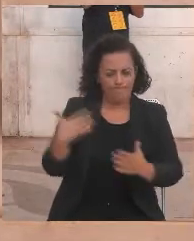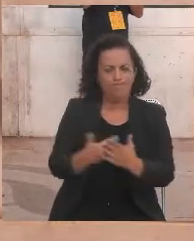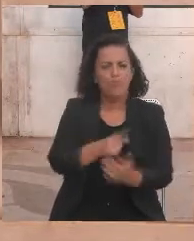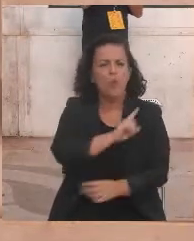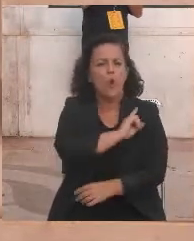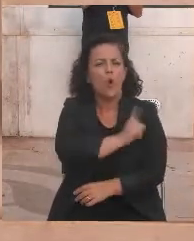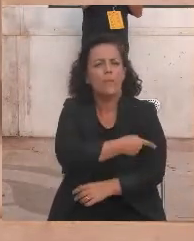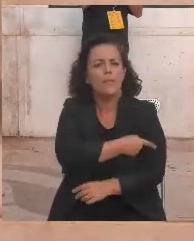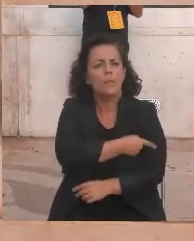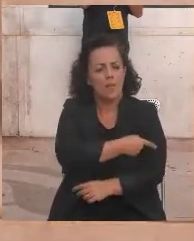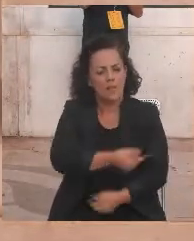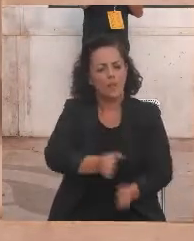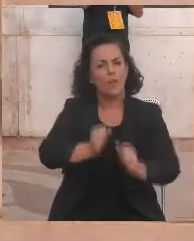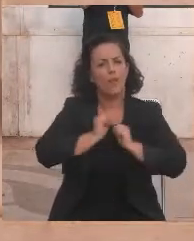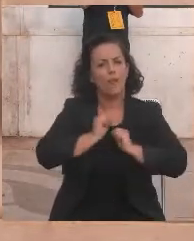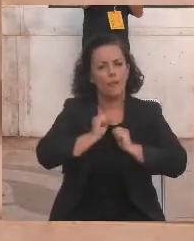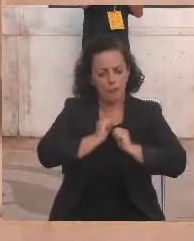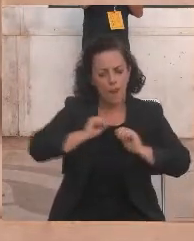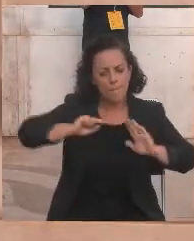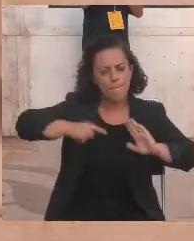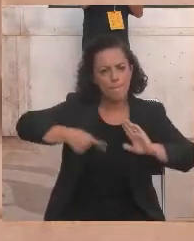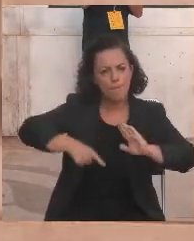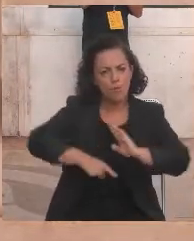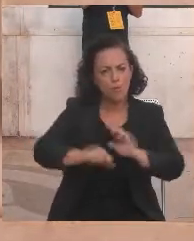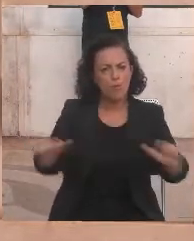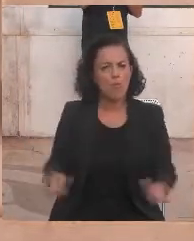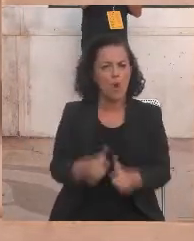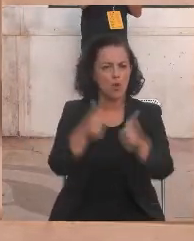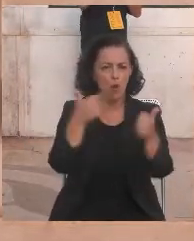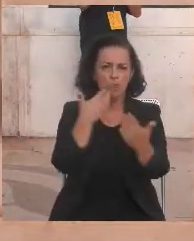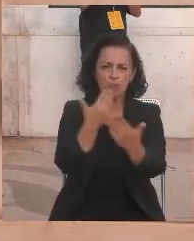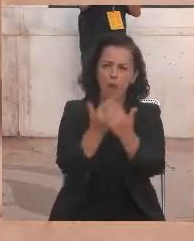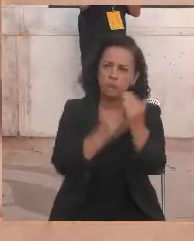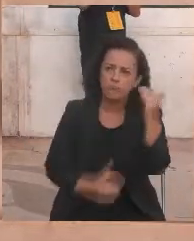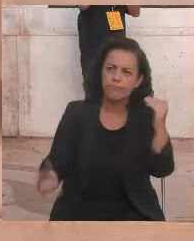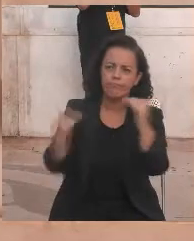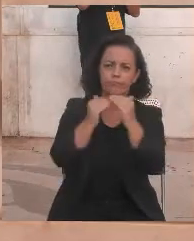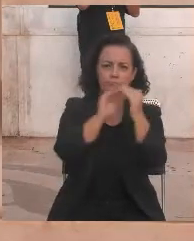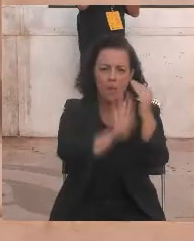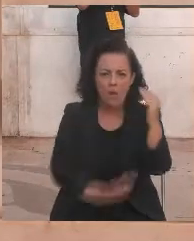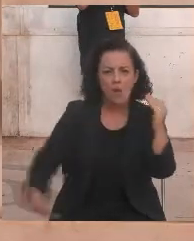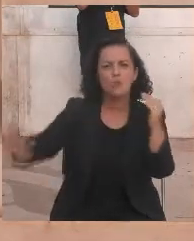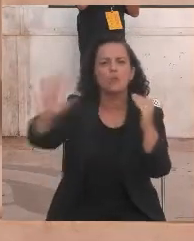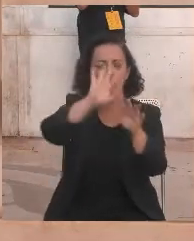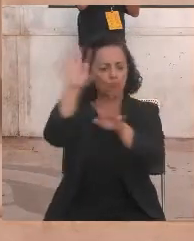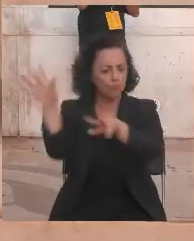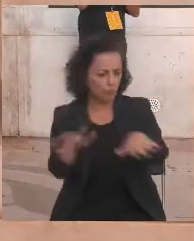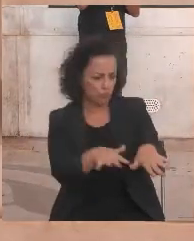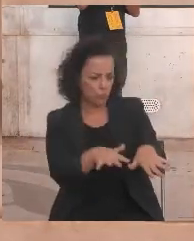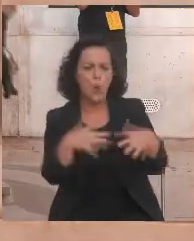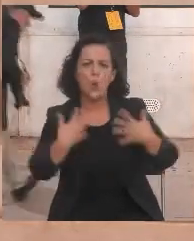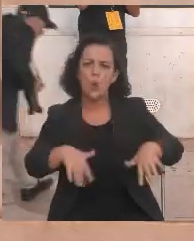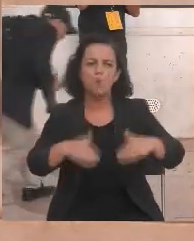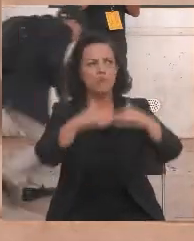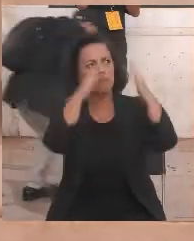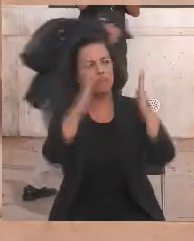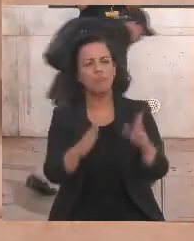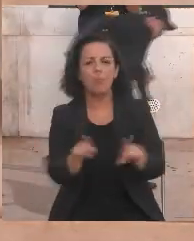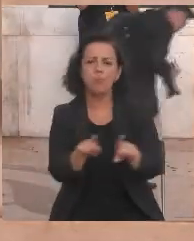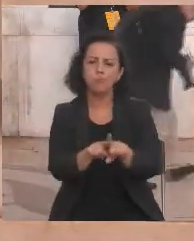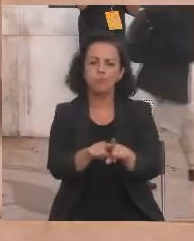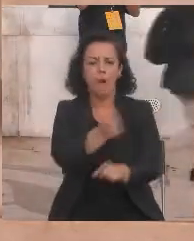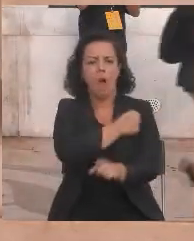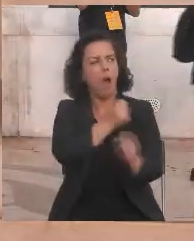das competências que estão cometidas de forma ímpar a nível nacional, sendo cada vez mais conhecida como Casa da